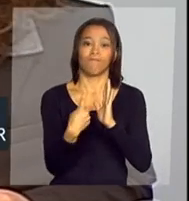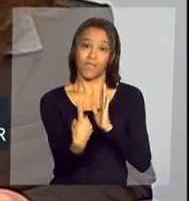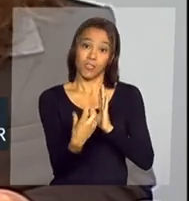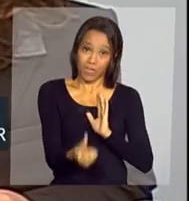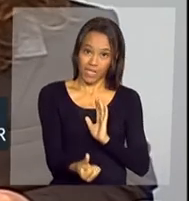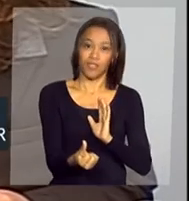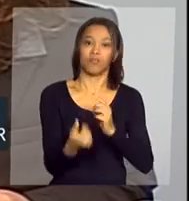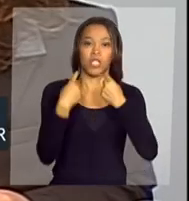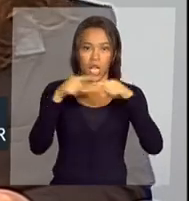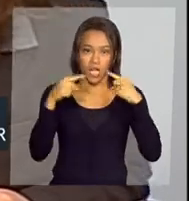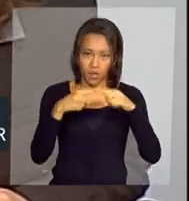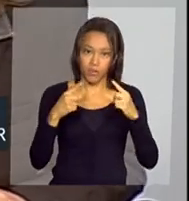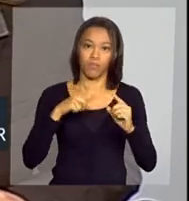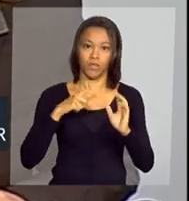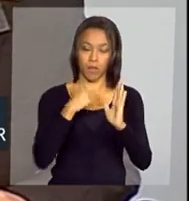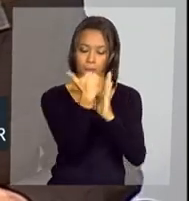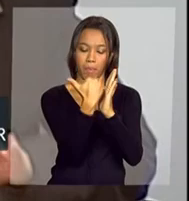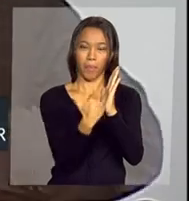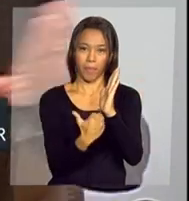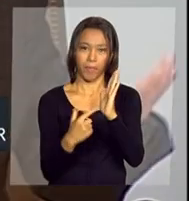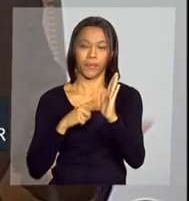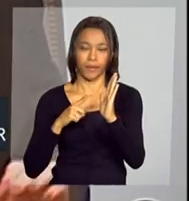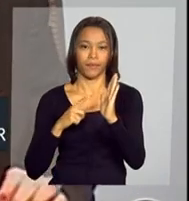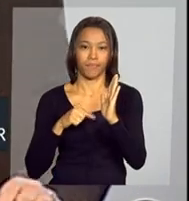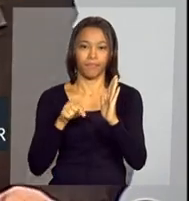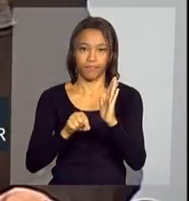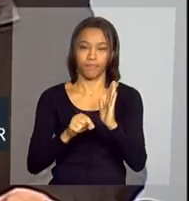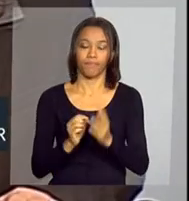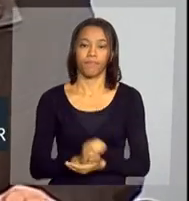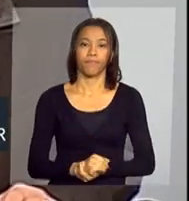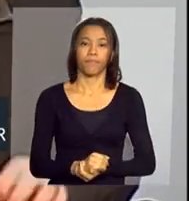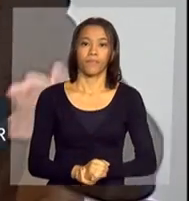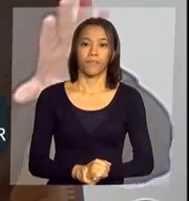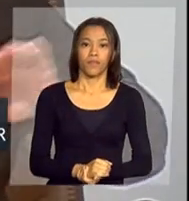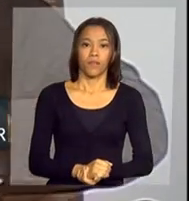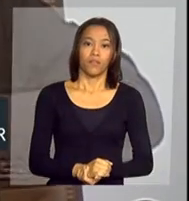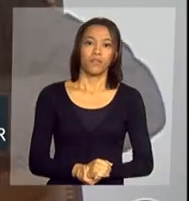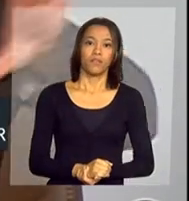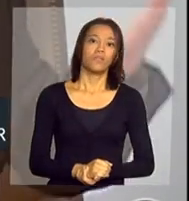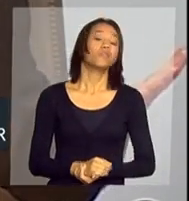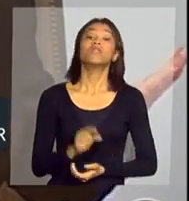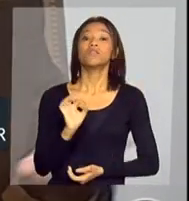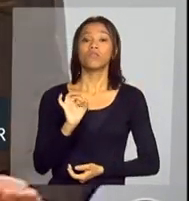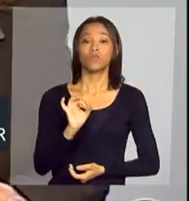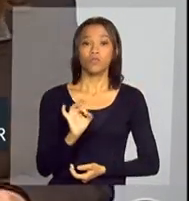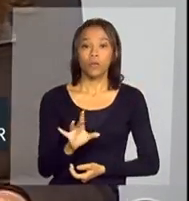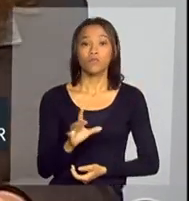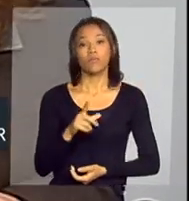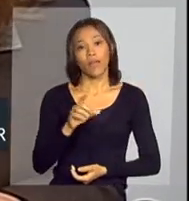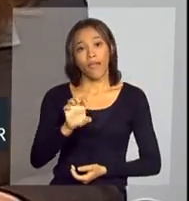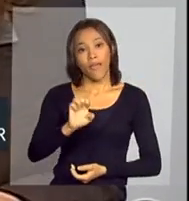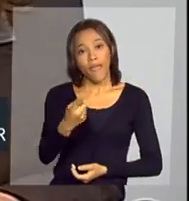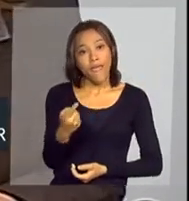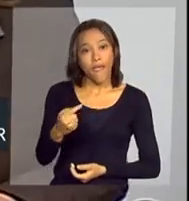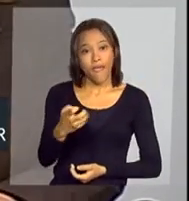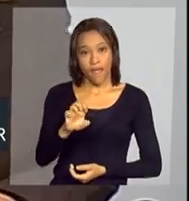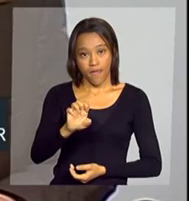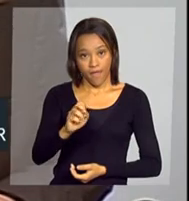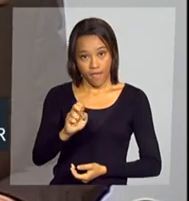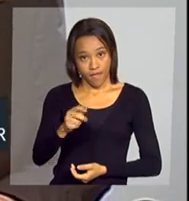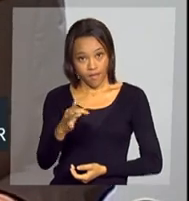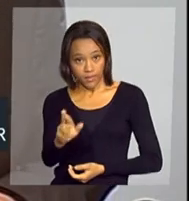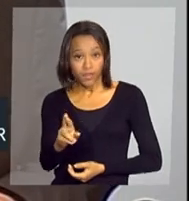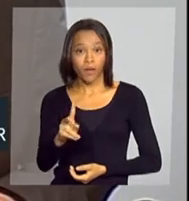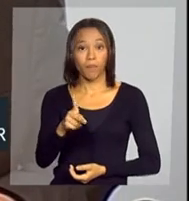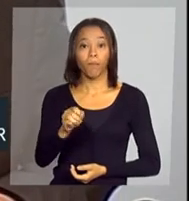próprio boletim na página cinco aqui tá então ele não tá mesmo lá não tá não estaria Não essa pro com mais está aqui entre os